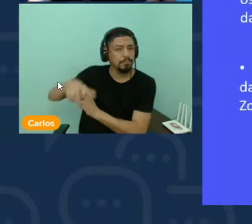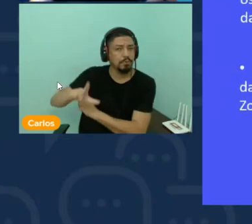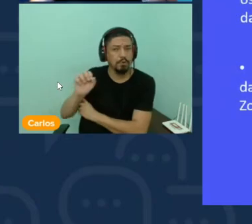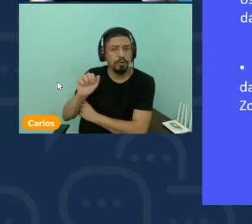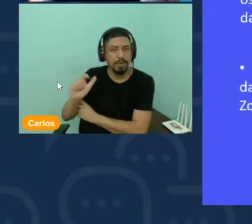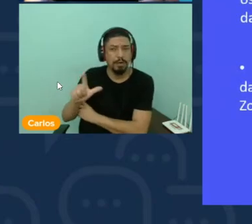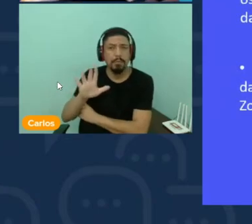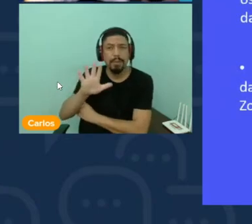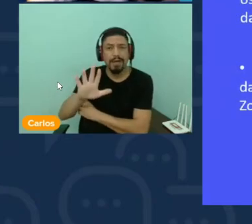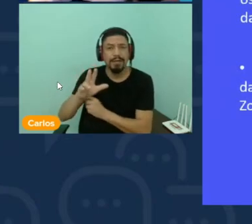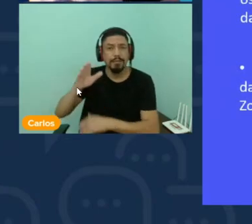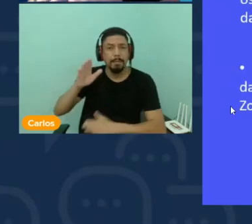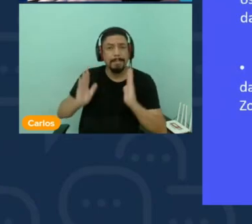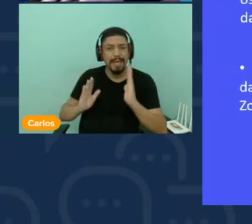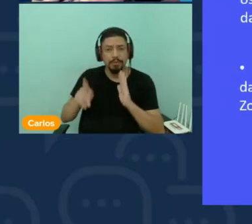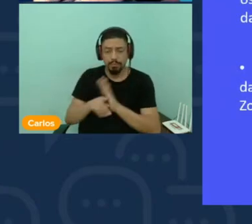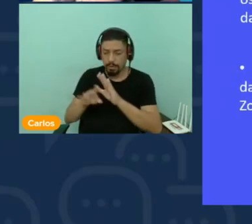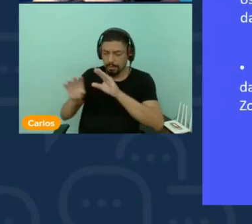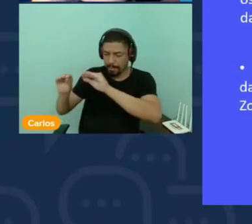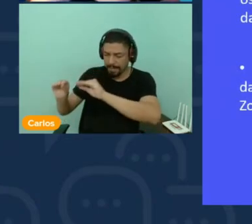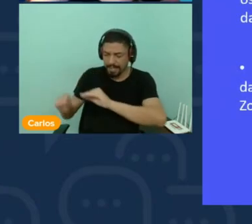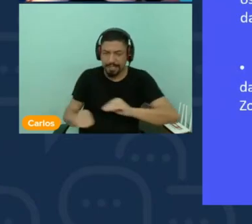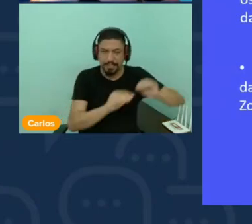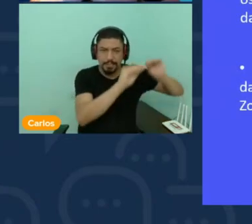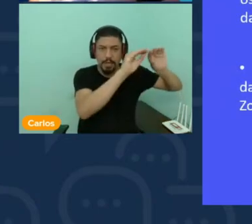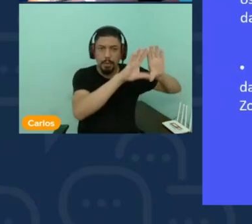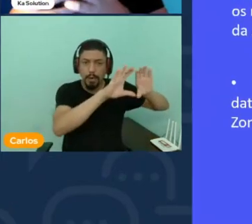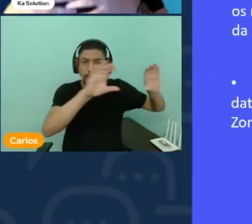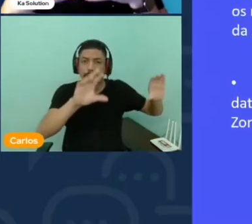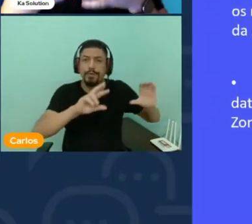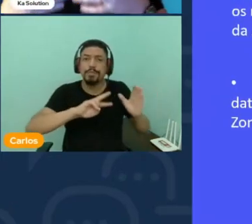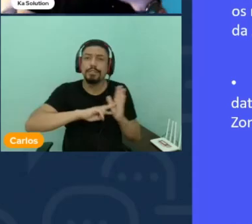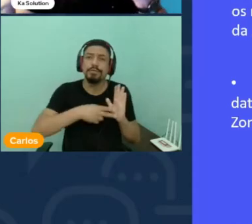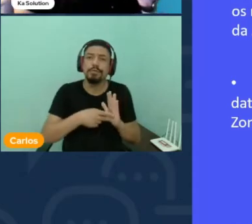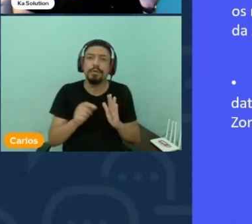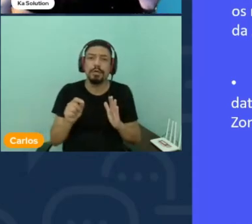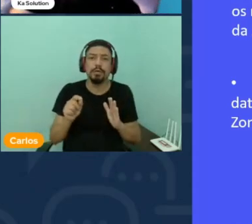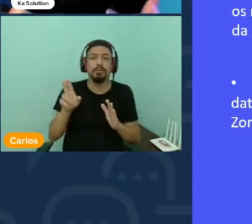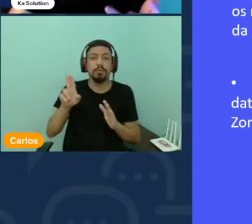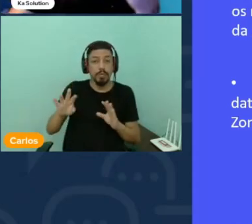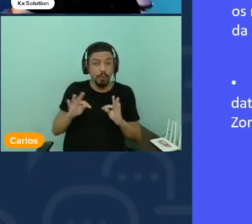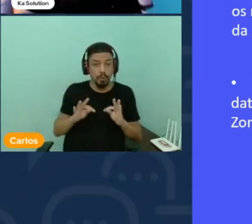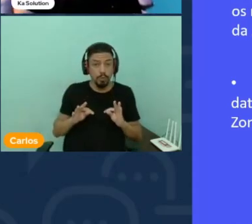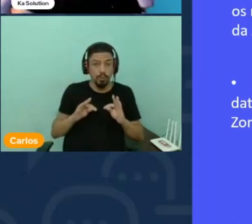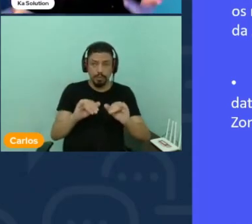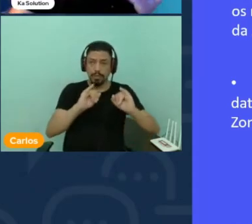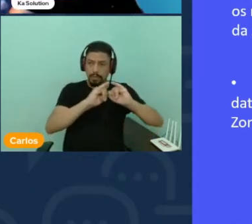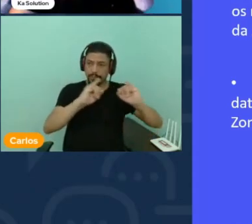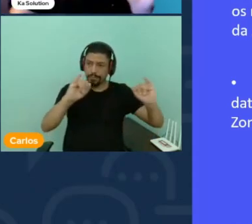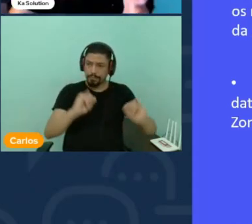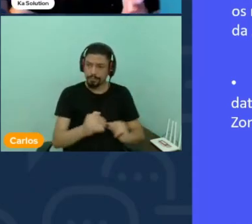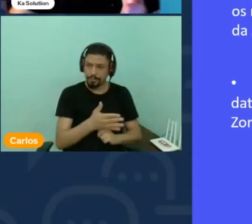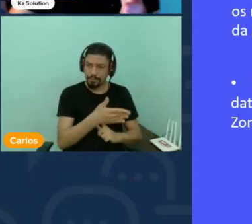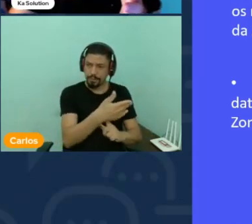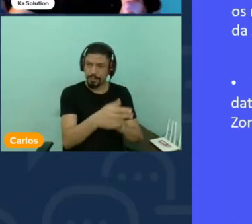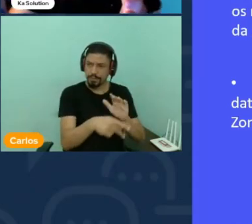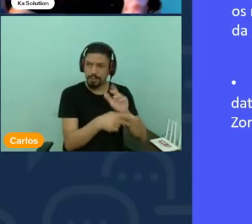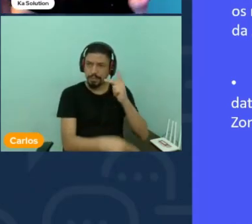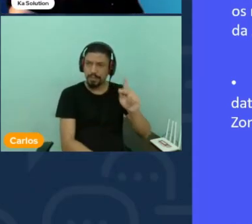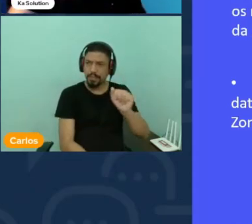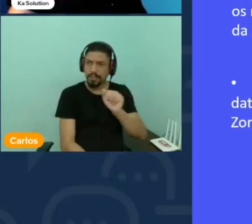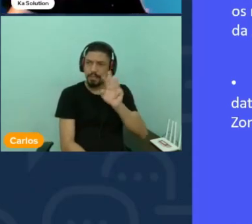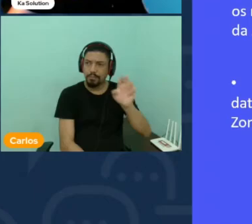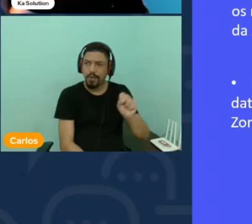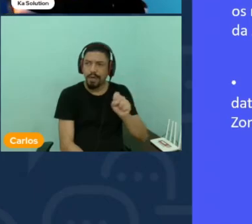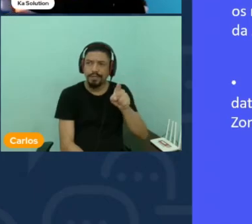na verdade, o que ela está fazendo? Ela está utilizando toda essa infraestrutura tecnológica da AWS,